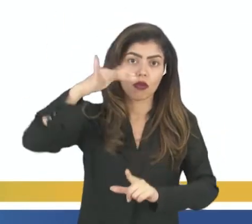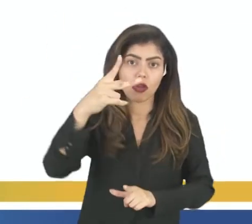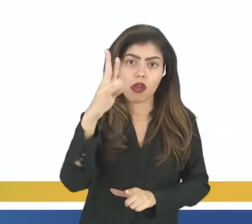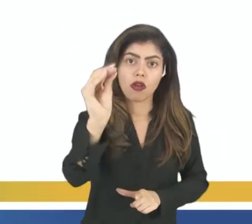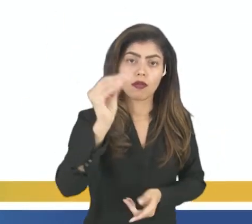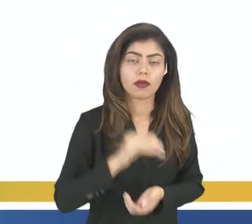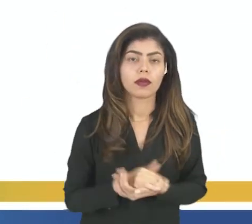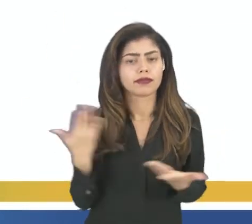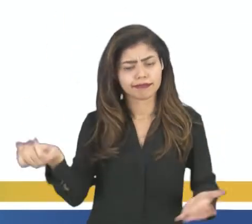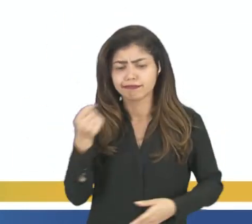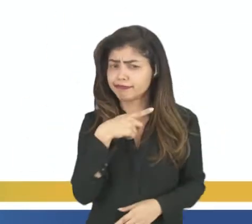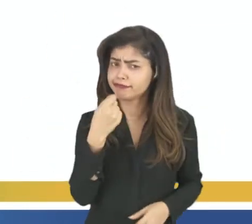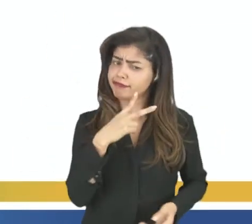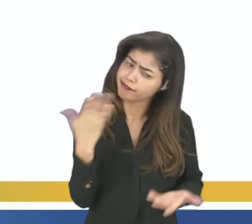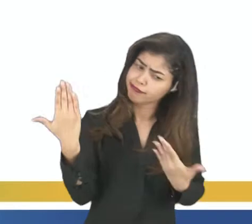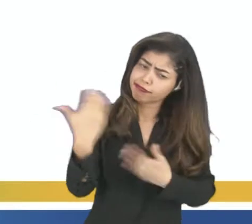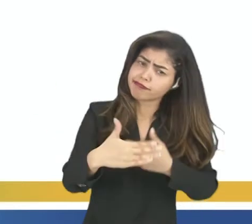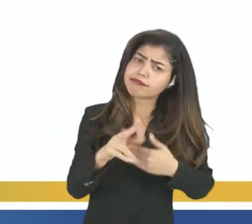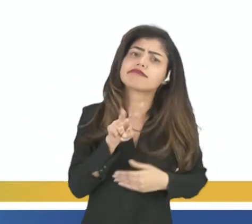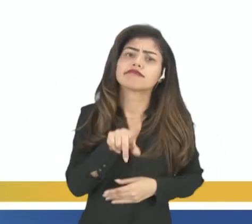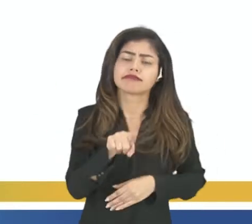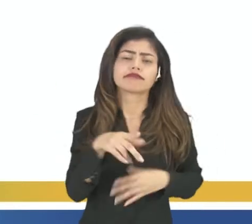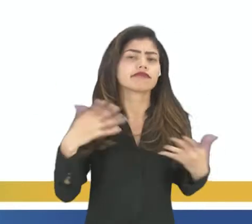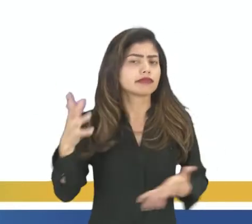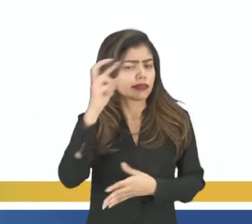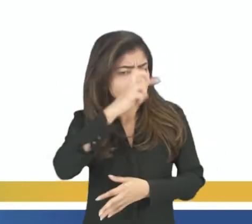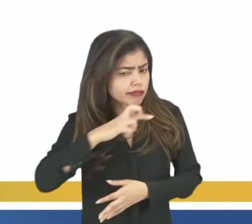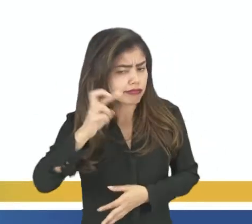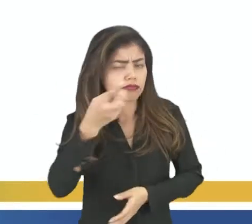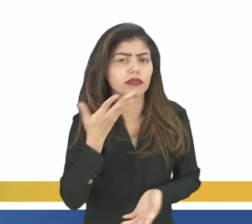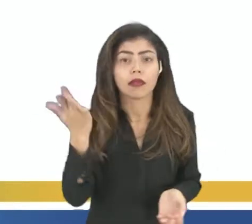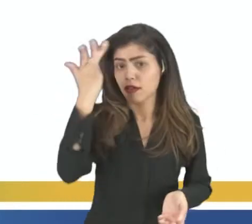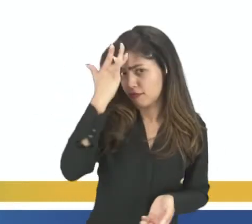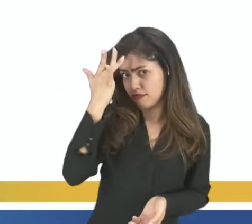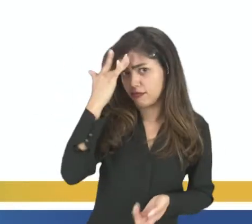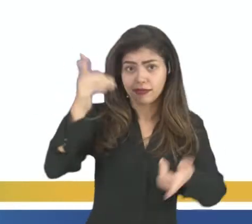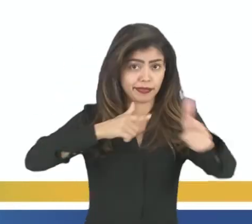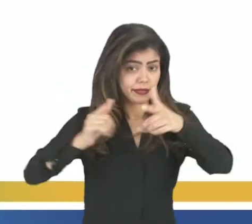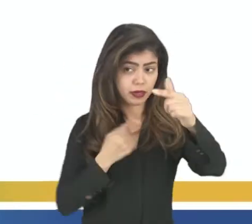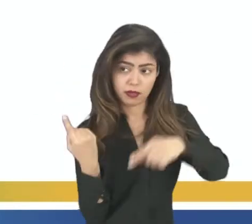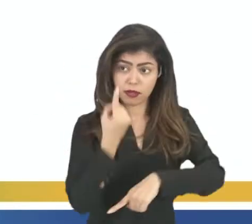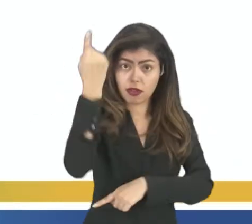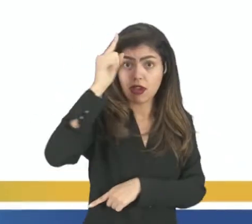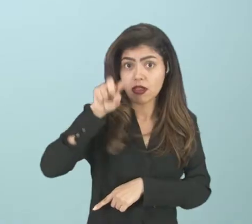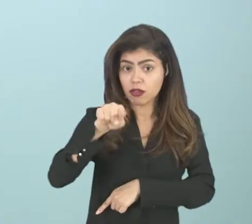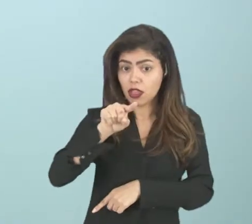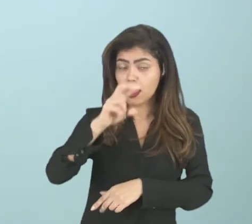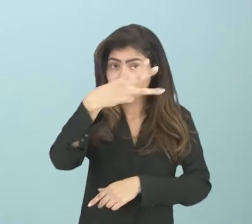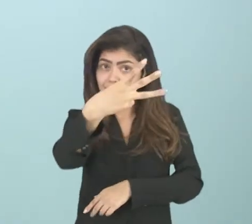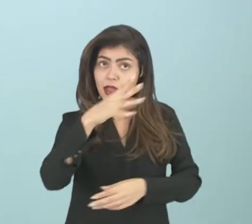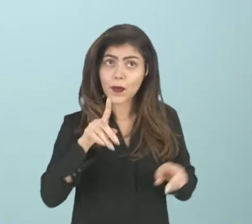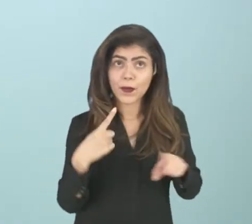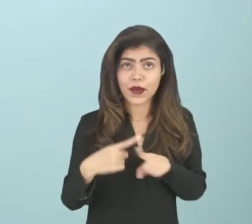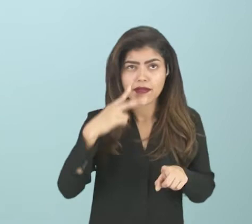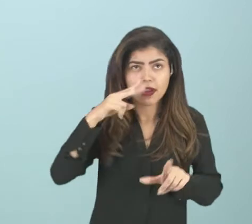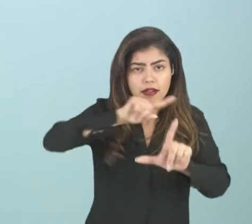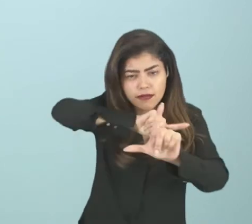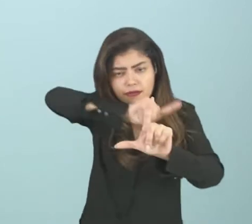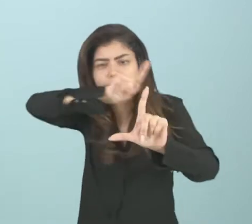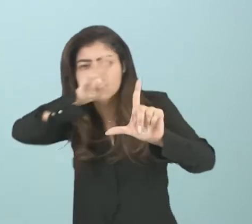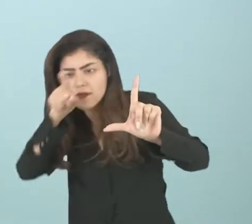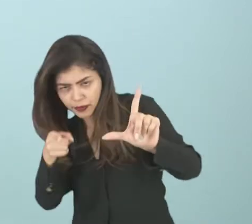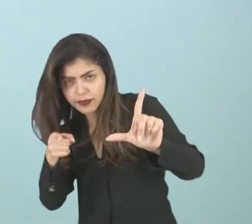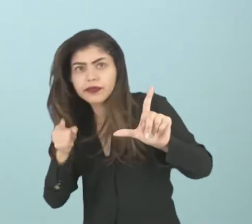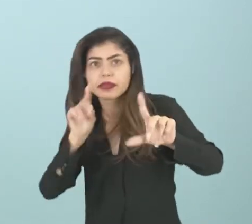costuma ser uma pegadinha de prova que quem analisa acha que o trabalho é maior na situação 3 porque vê uma trajetória